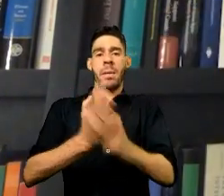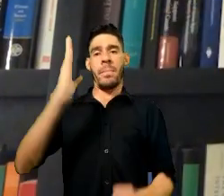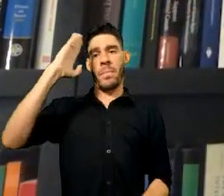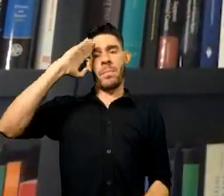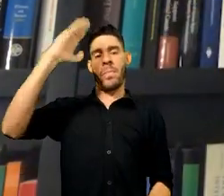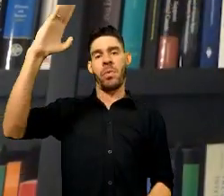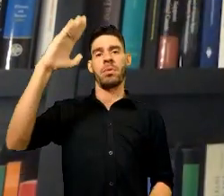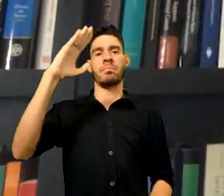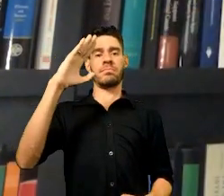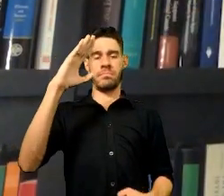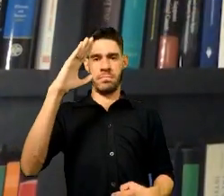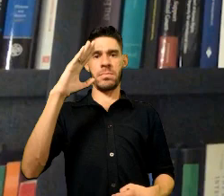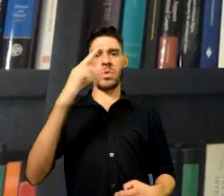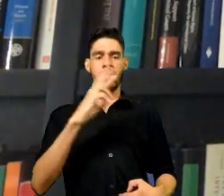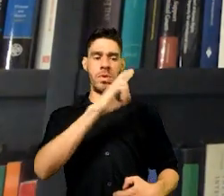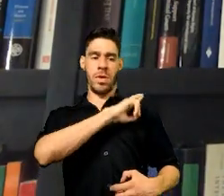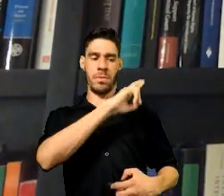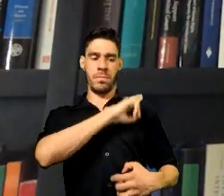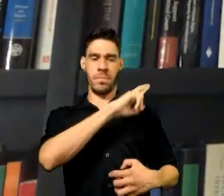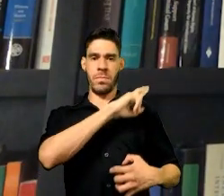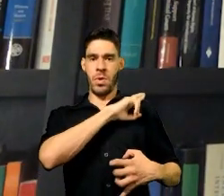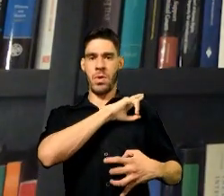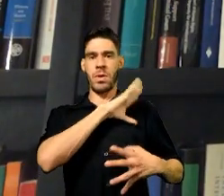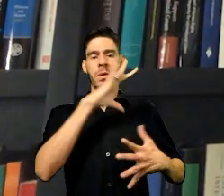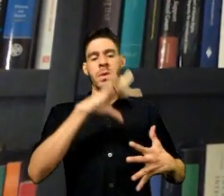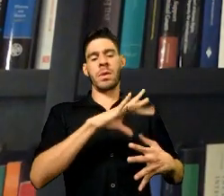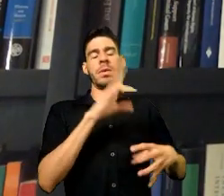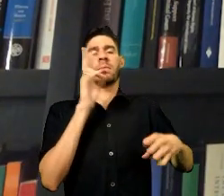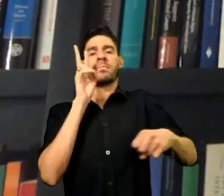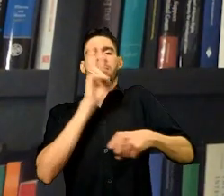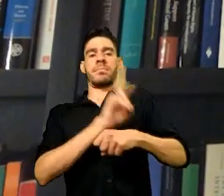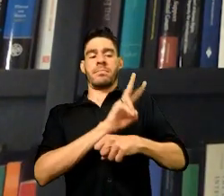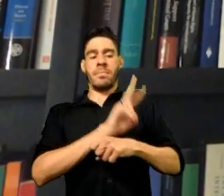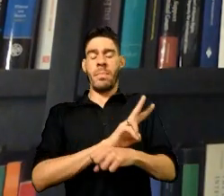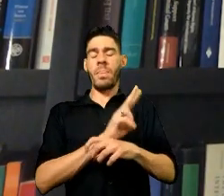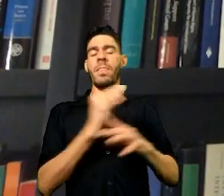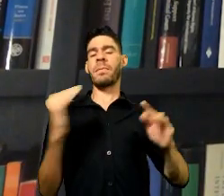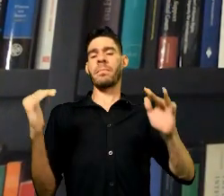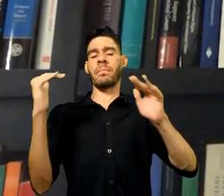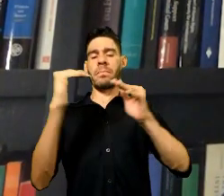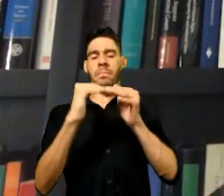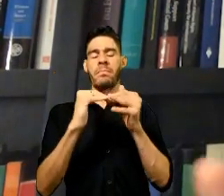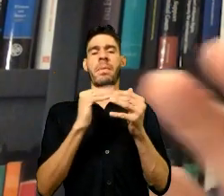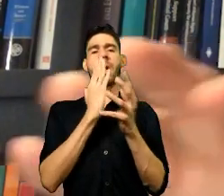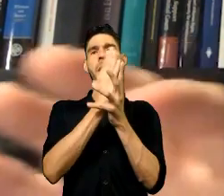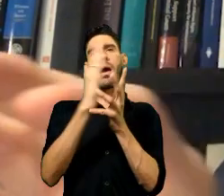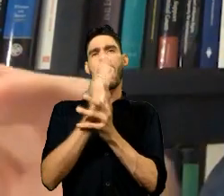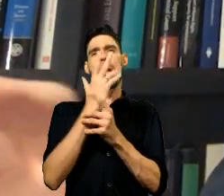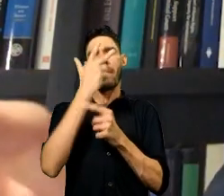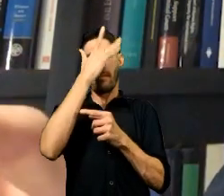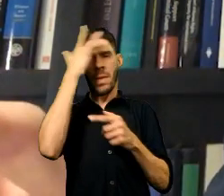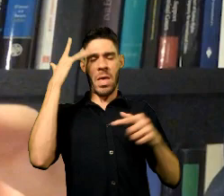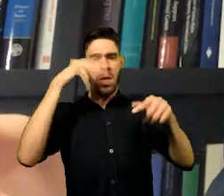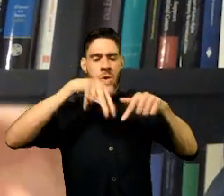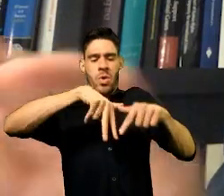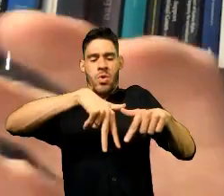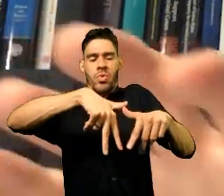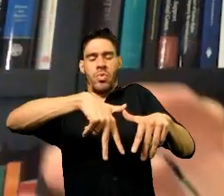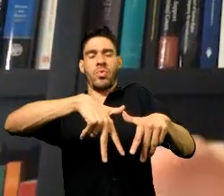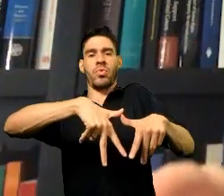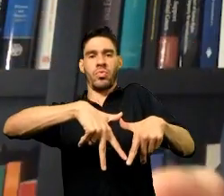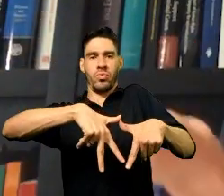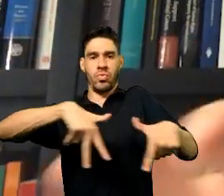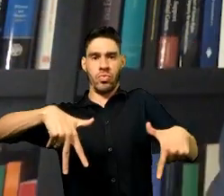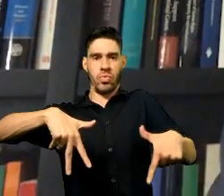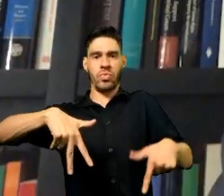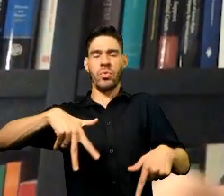um auxílio, sobretudo das autoridades responsáveis pela custódia, para alinhar algumas pessoas